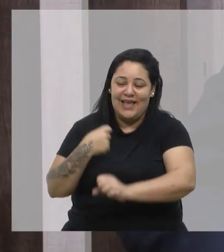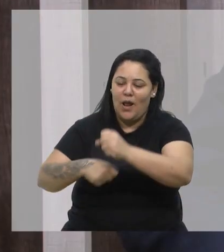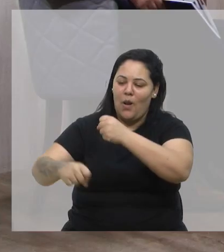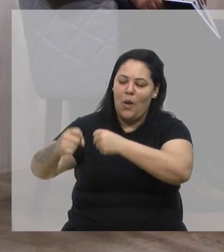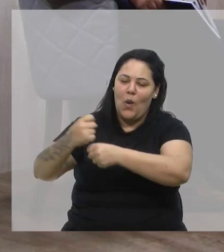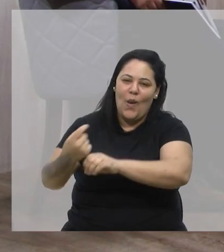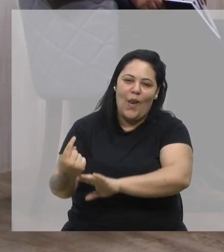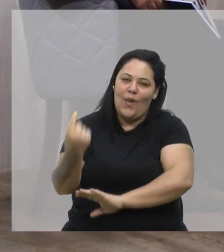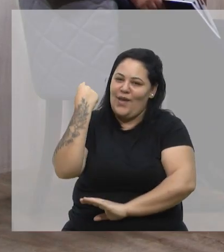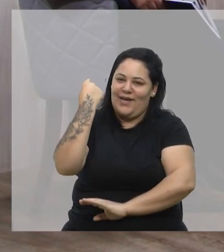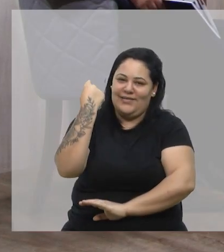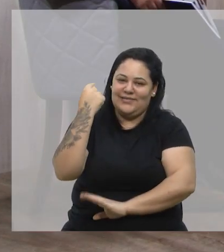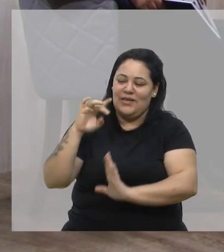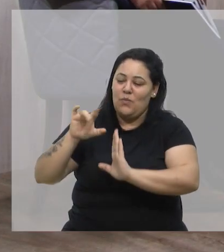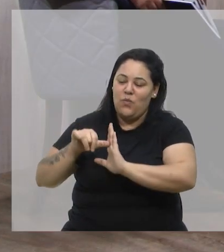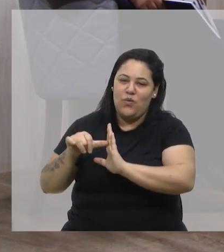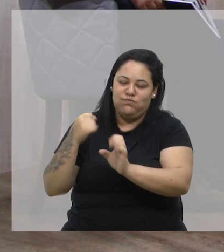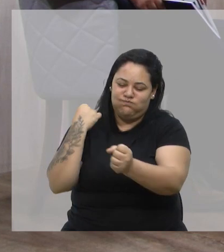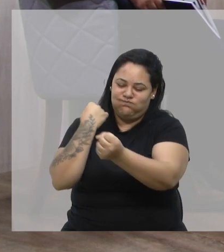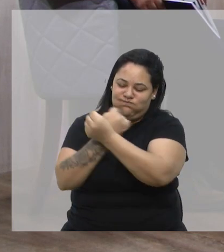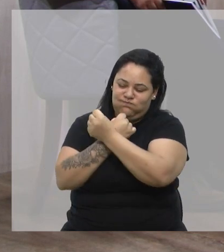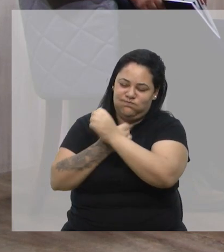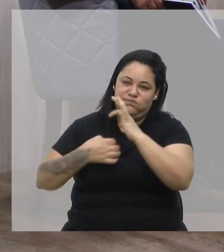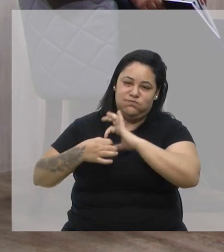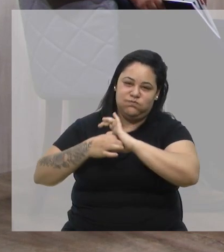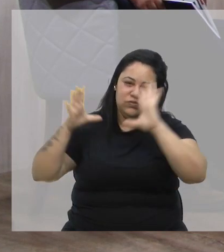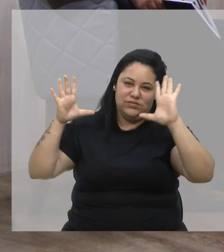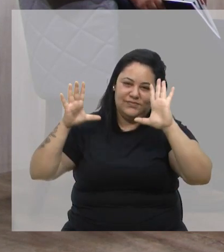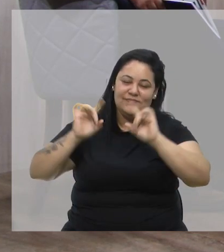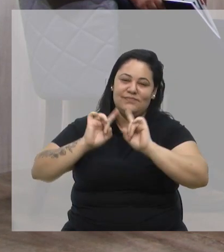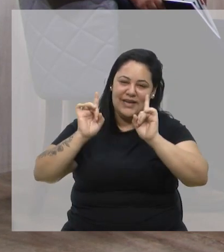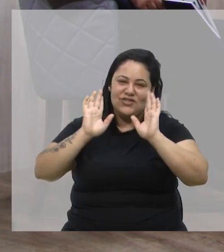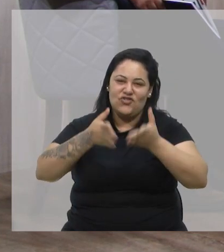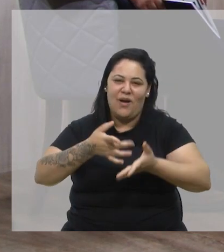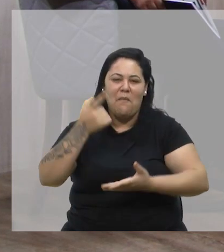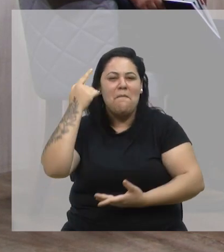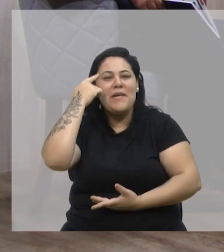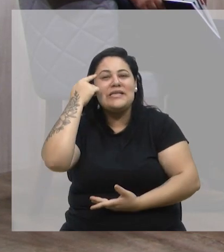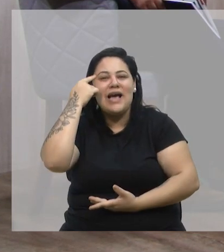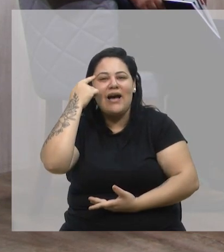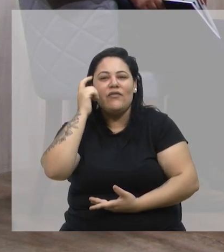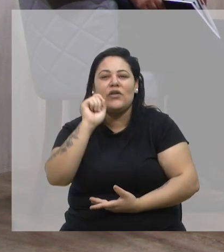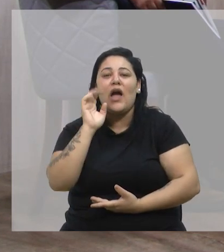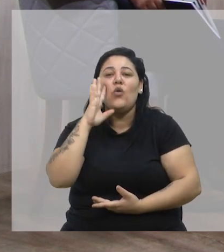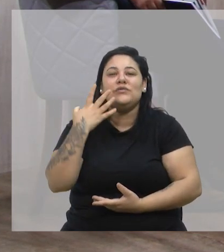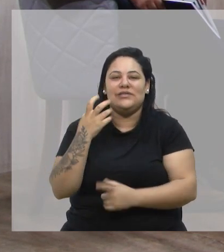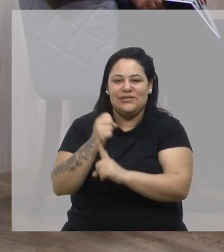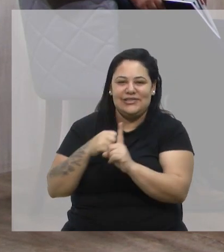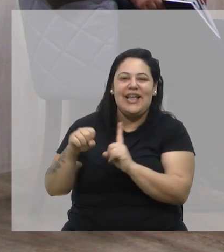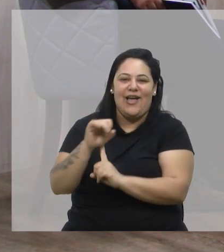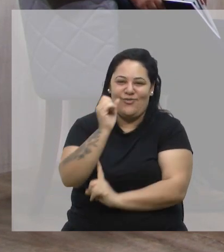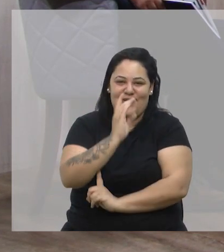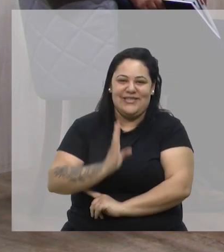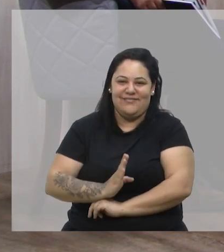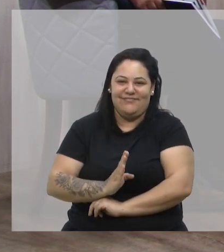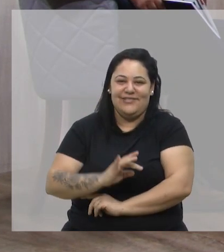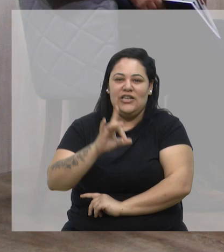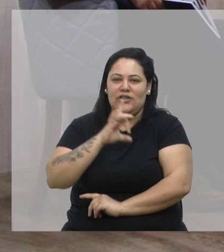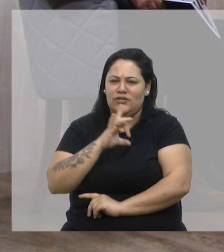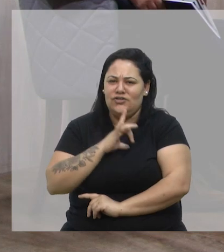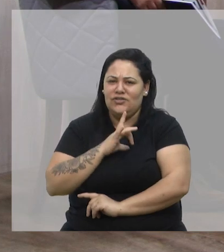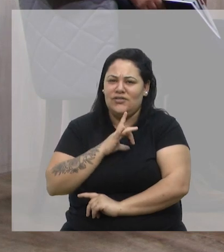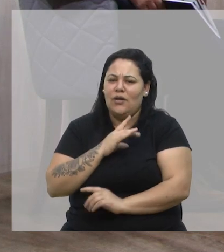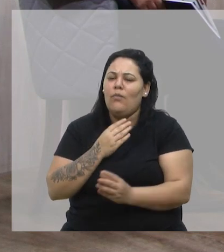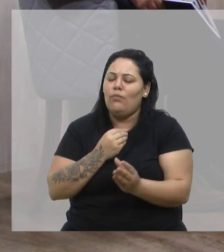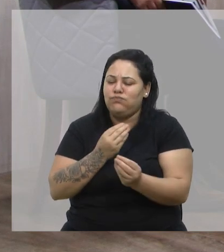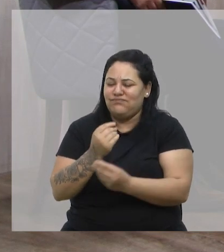Brasil, que tu falou que passou 2 décadas, o conto passou 2 décadas após a abolição, né? Mas ainda se refletia muito do que acontecia na sociedade